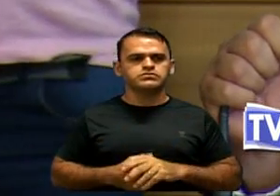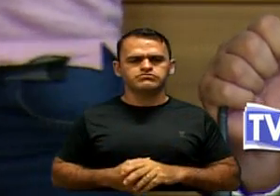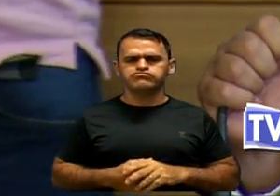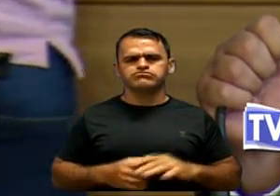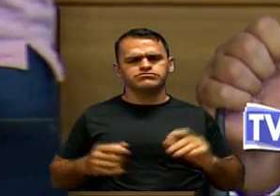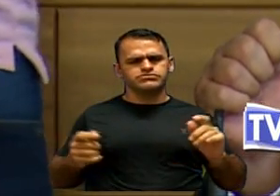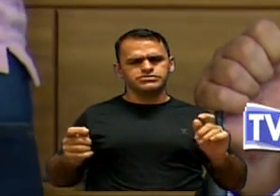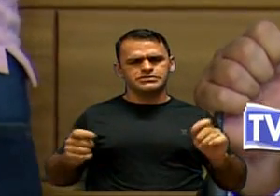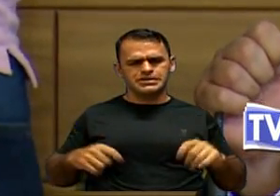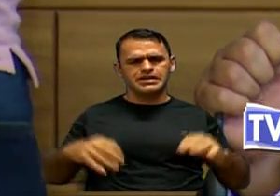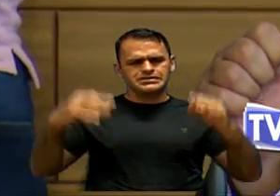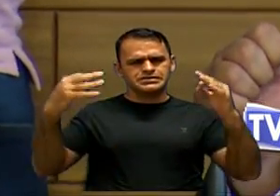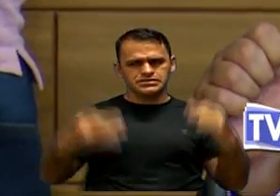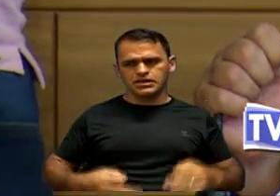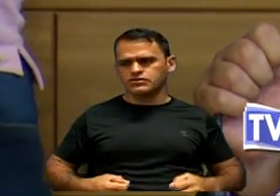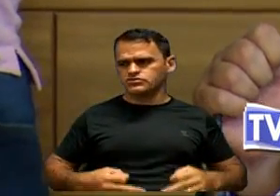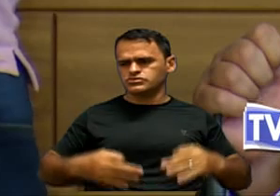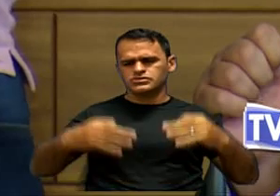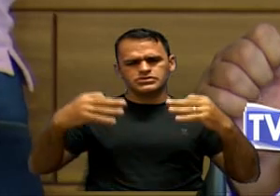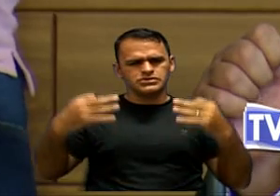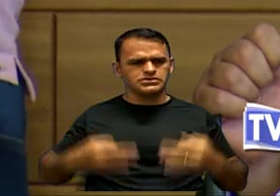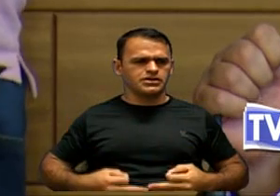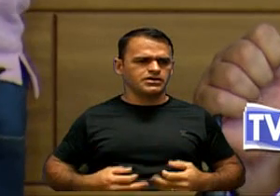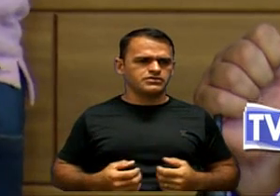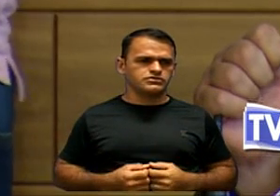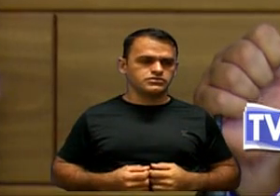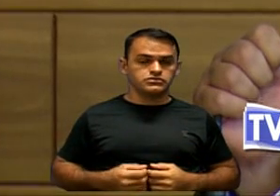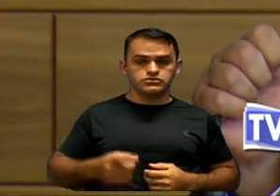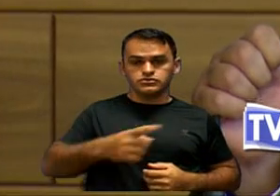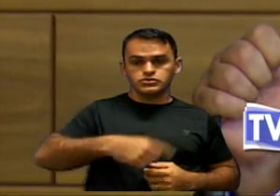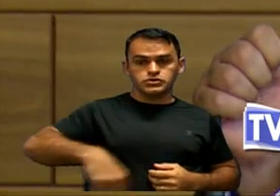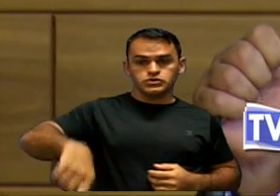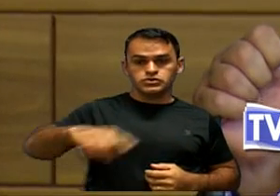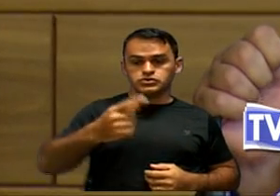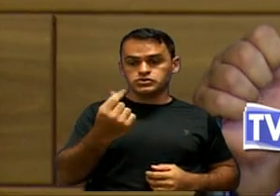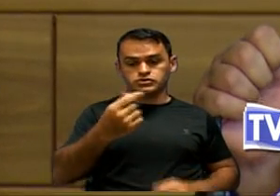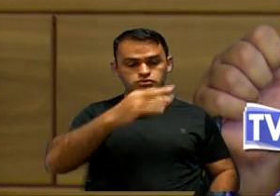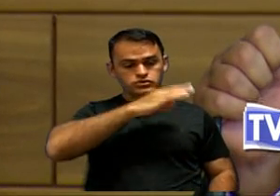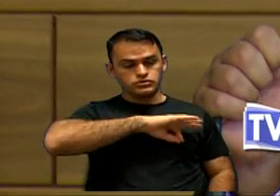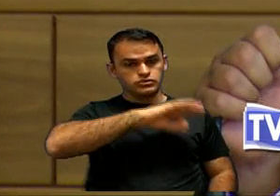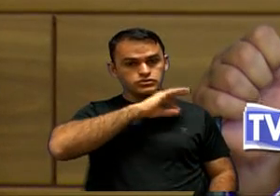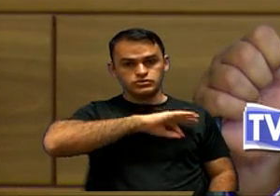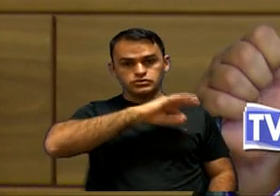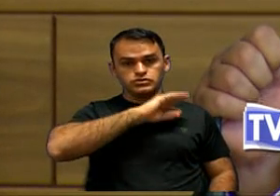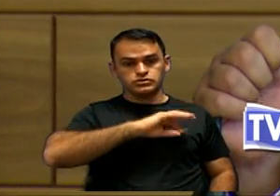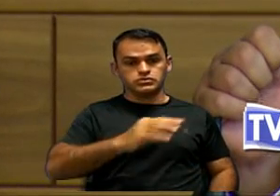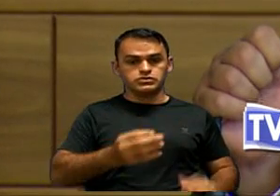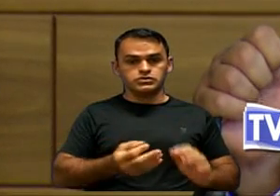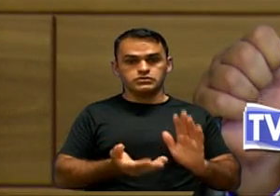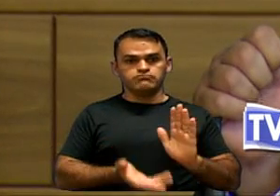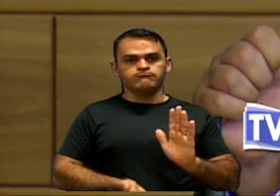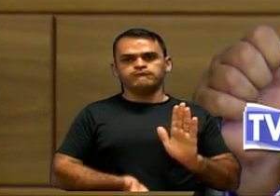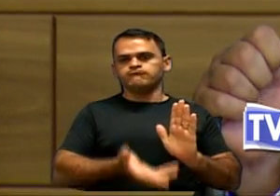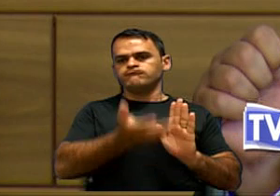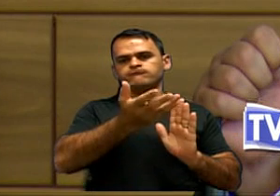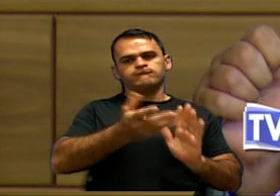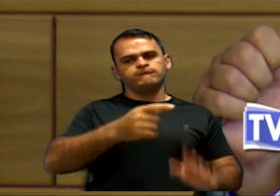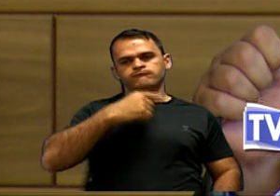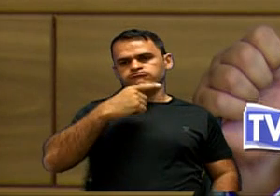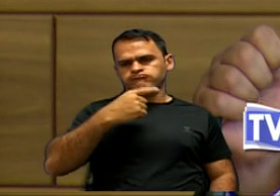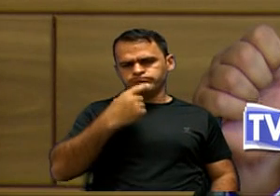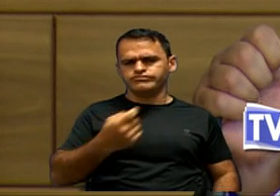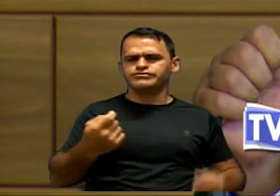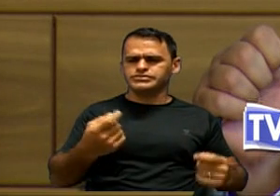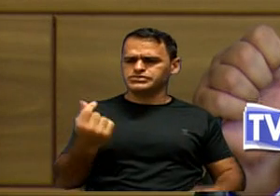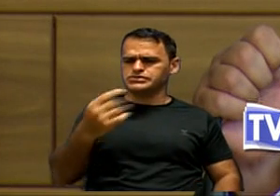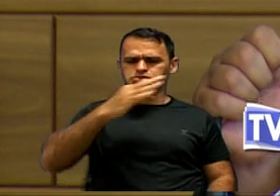forma mais justa que nós podemos fazer hoje, como nós não podemos votar um aumento de salário para esses professores que precisava ter um salário